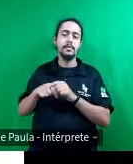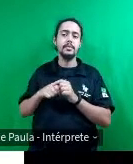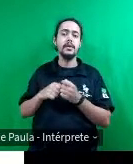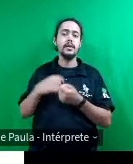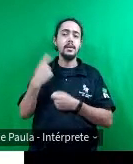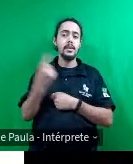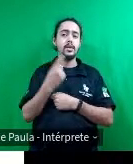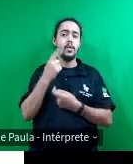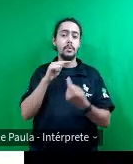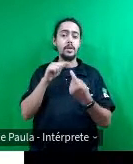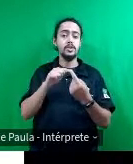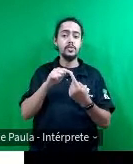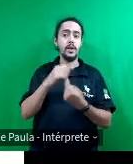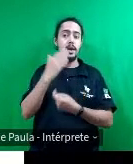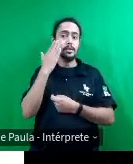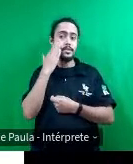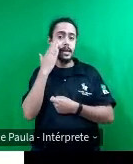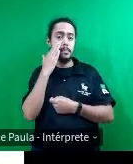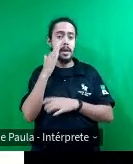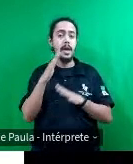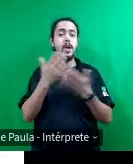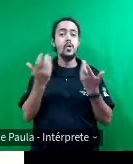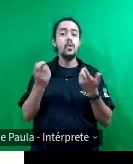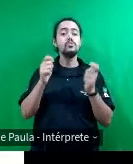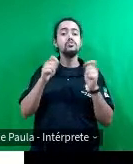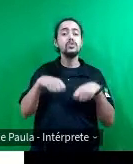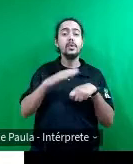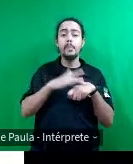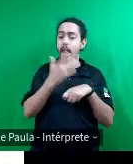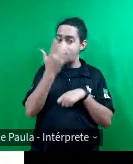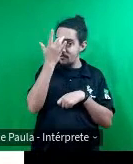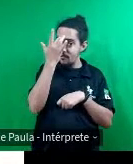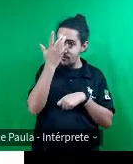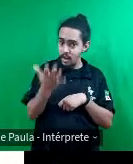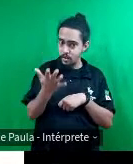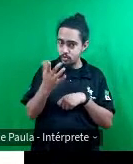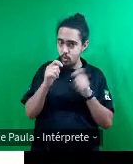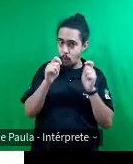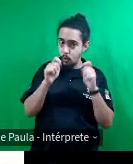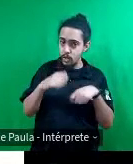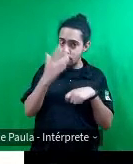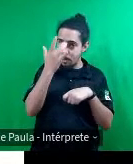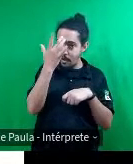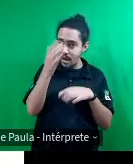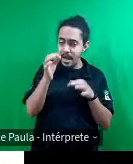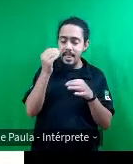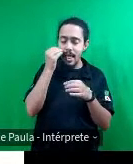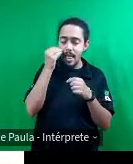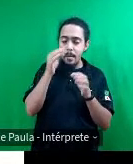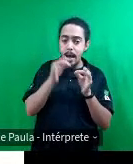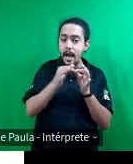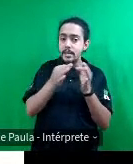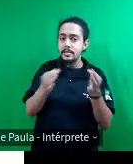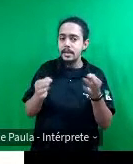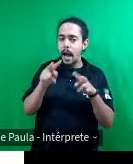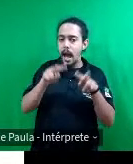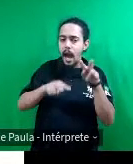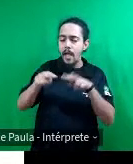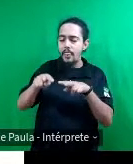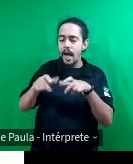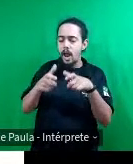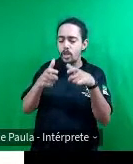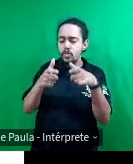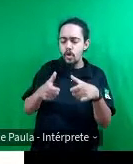objetivo dela é determinar com mais facilidade, esse é o ponto, simplificar a análise do circuito, determinar com